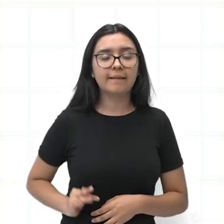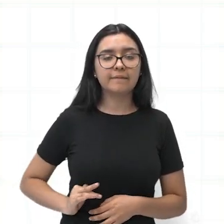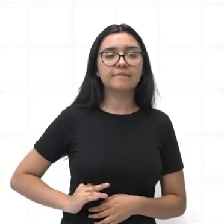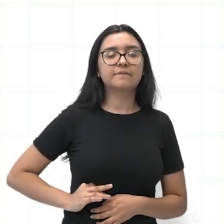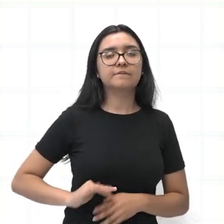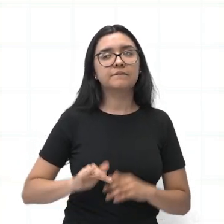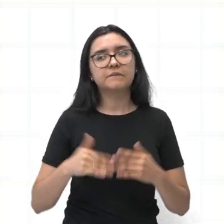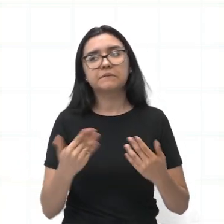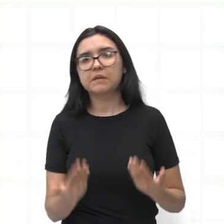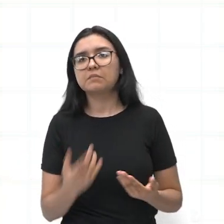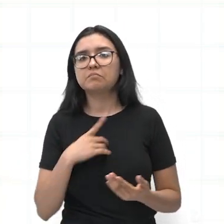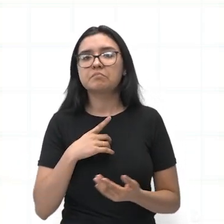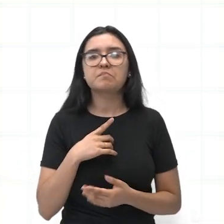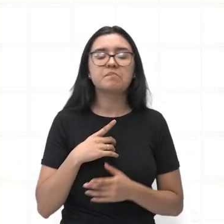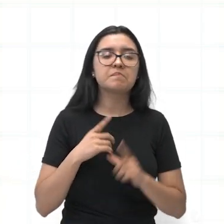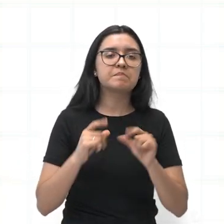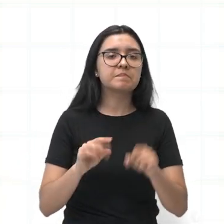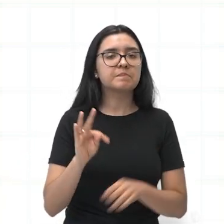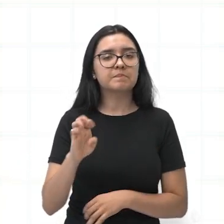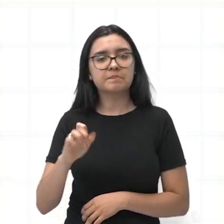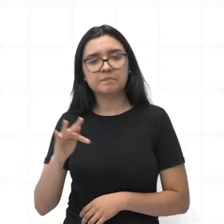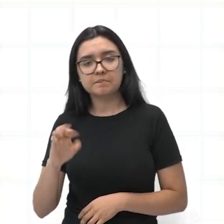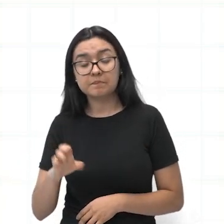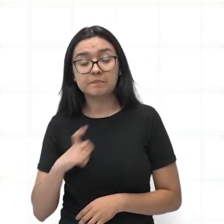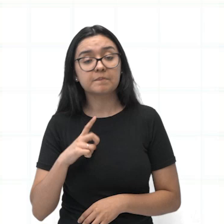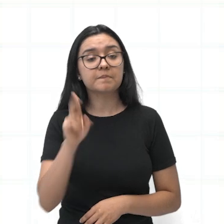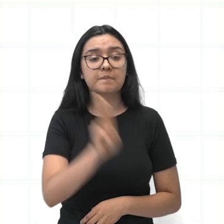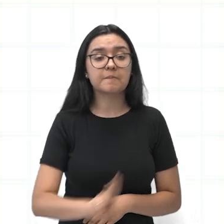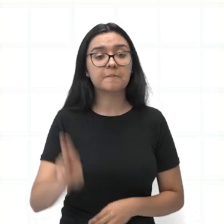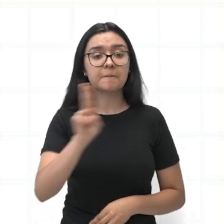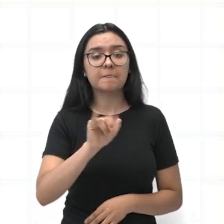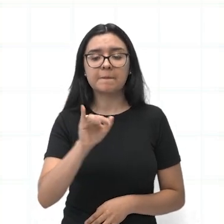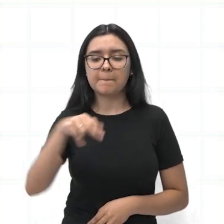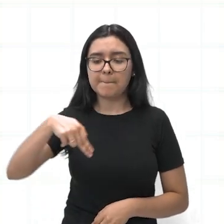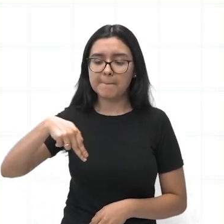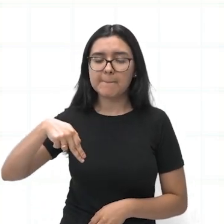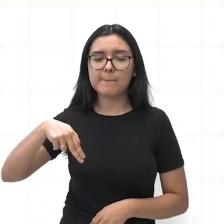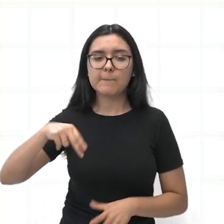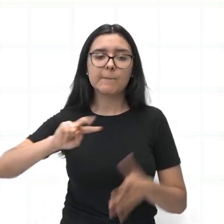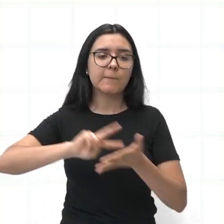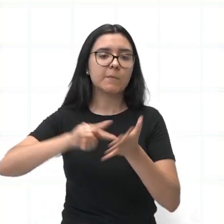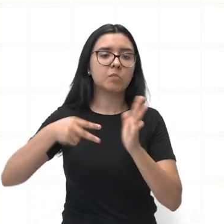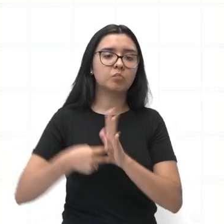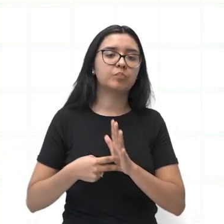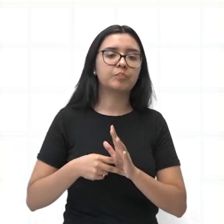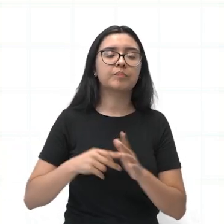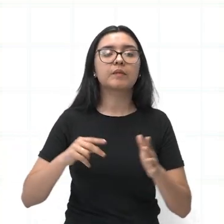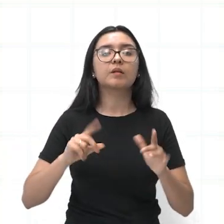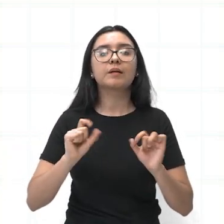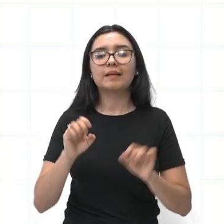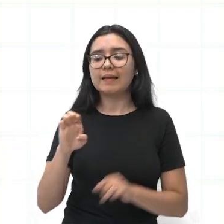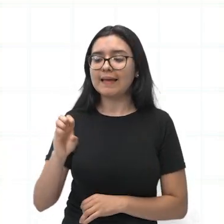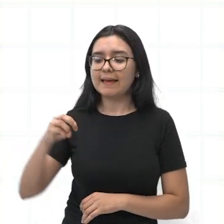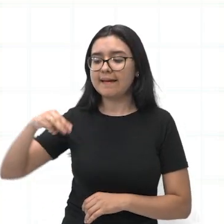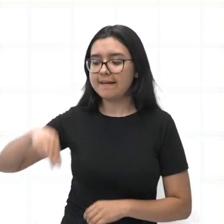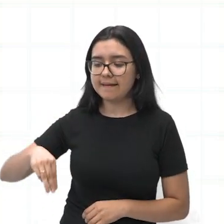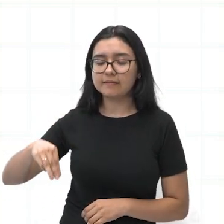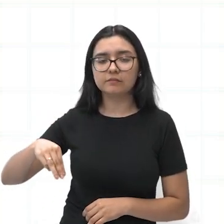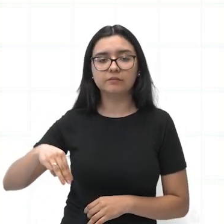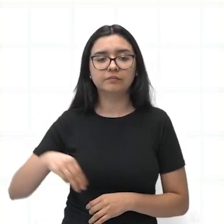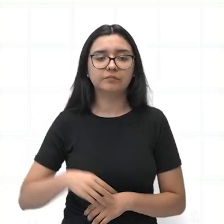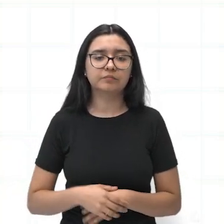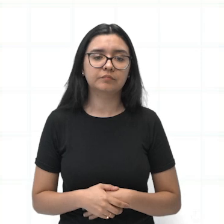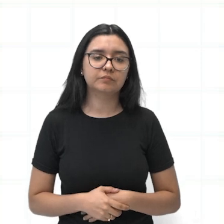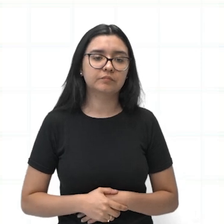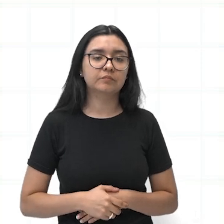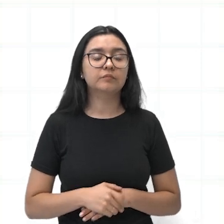Figueiredo, em Tefé, eu vou utilizar in. Esse in quer dizer em, tá bom? Antes do nome